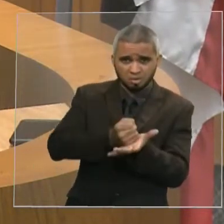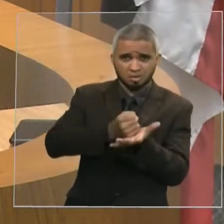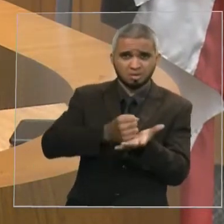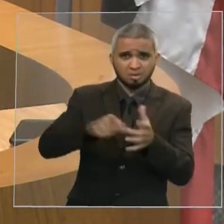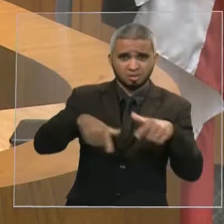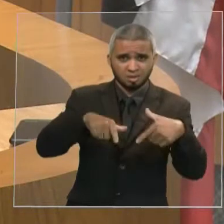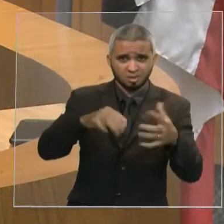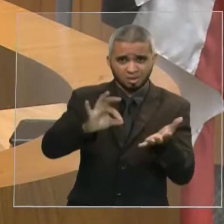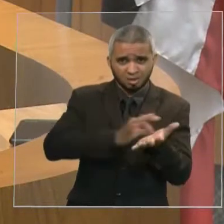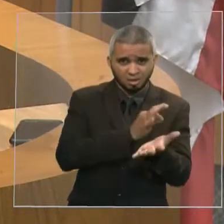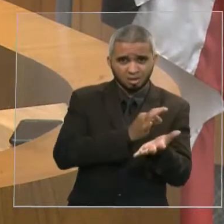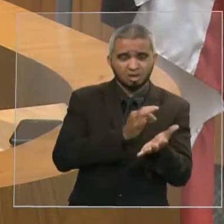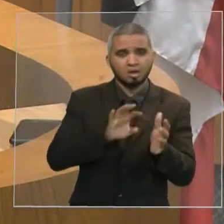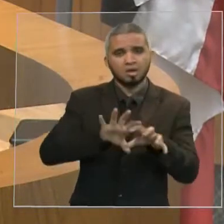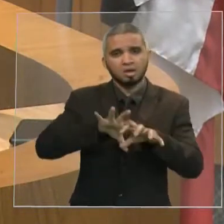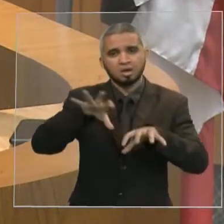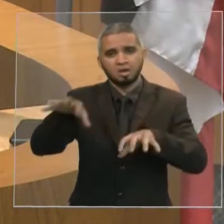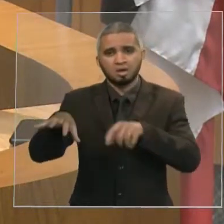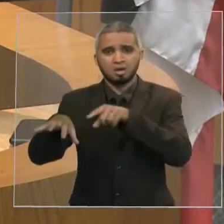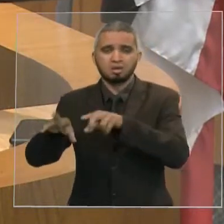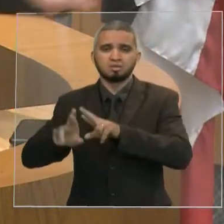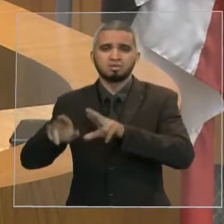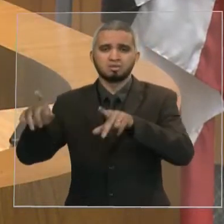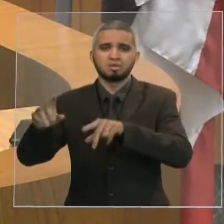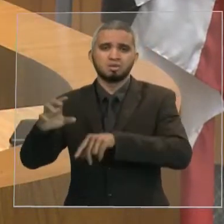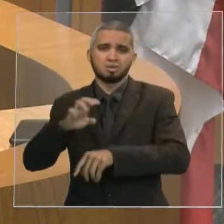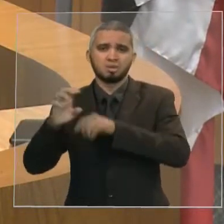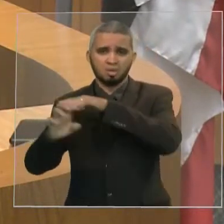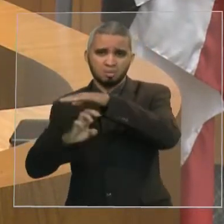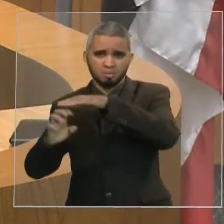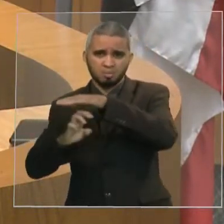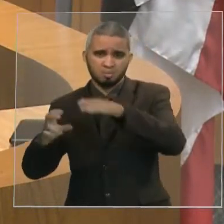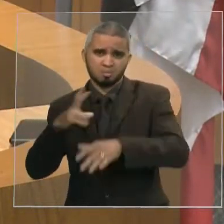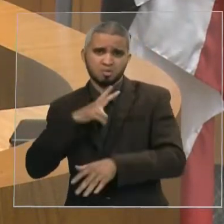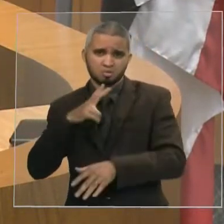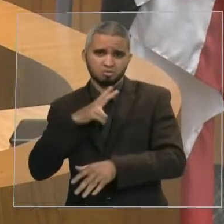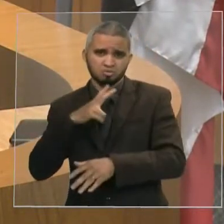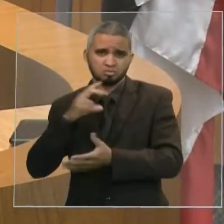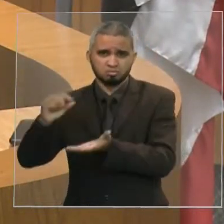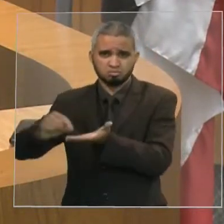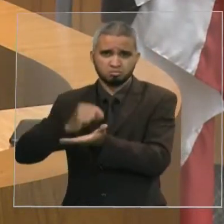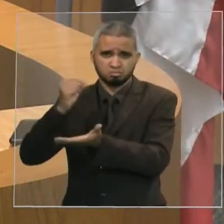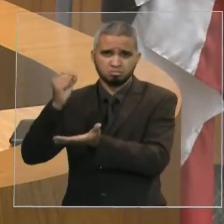comparado com os contratados pelas empresas particulares.